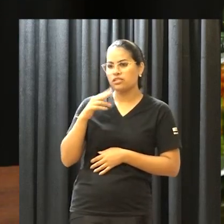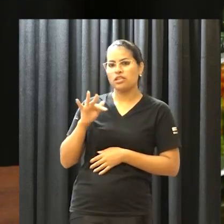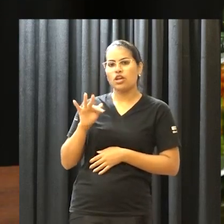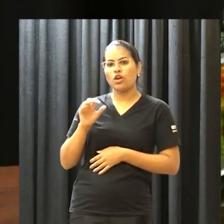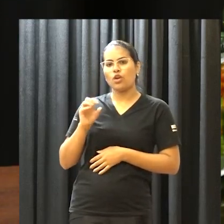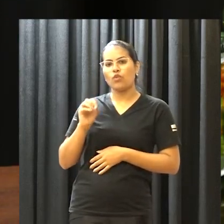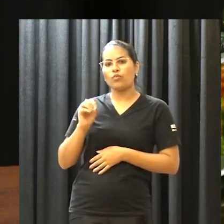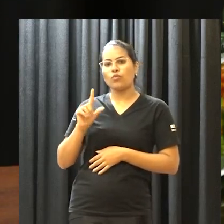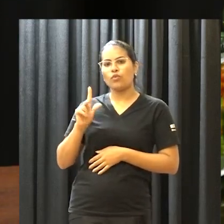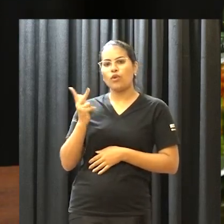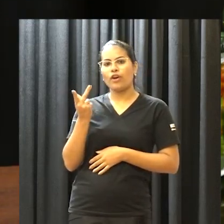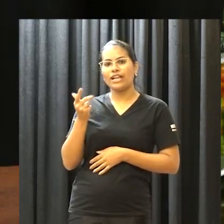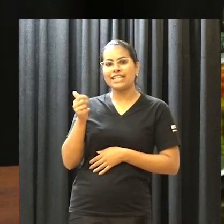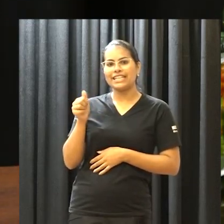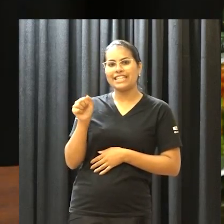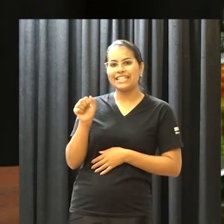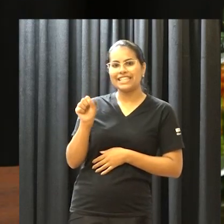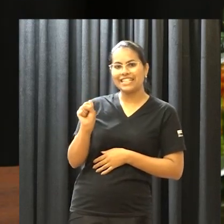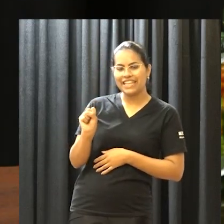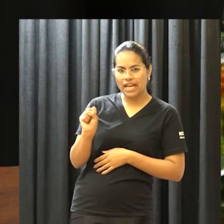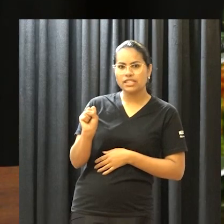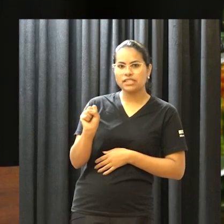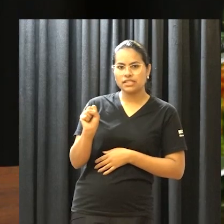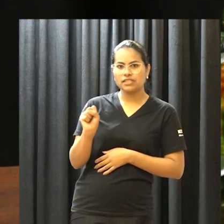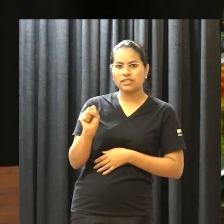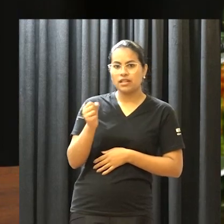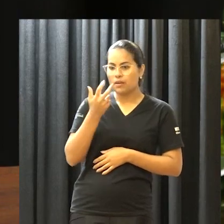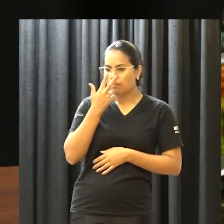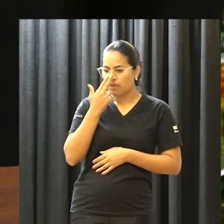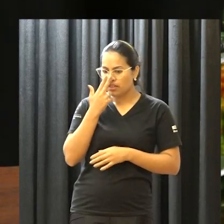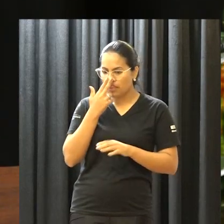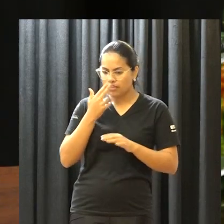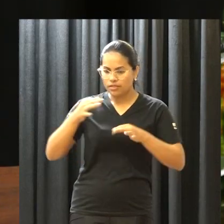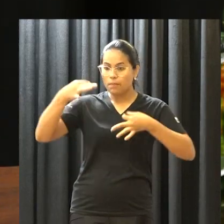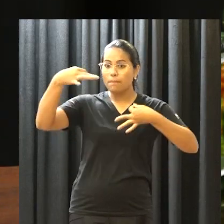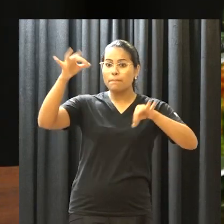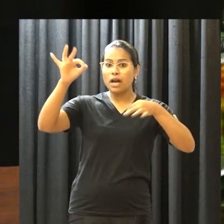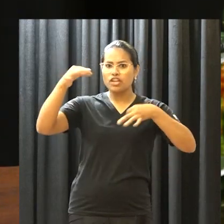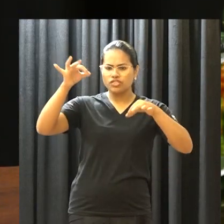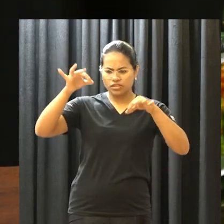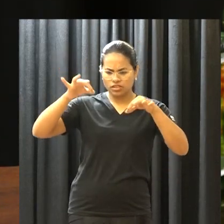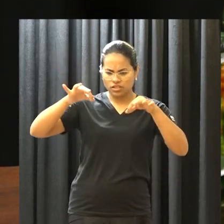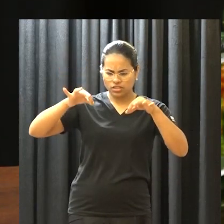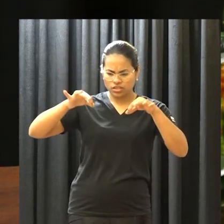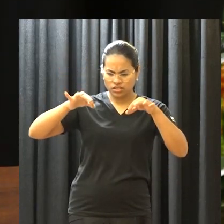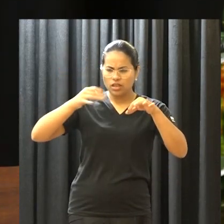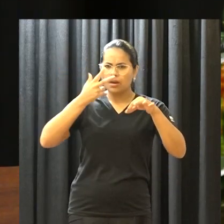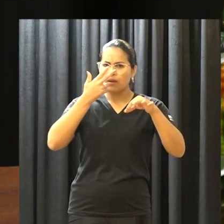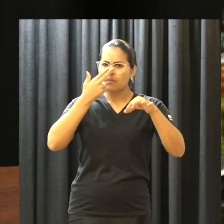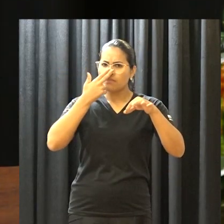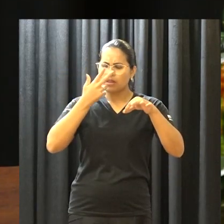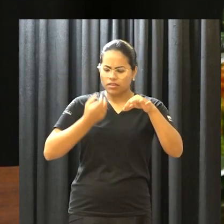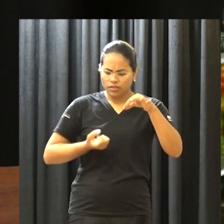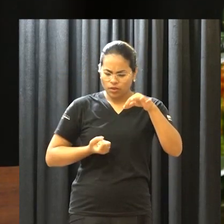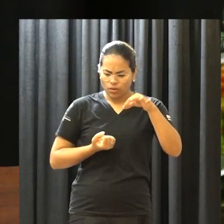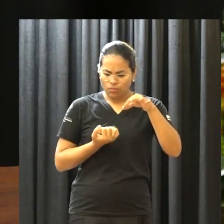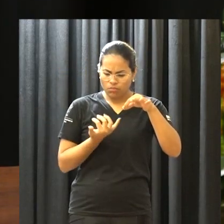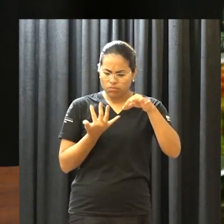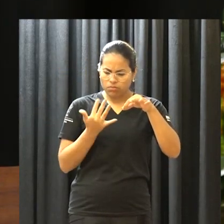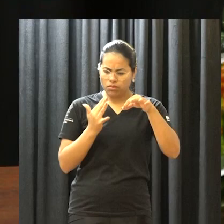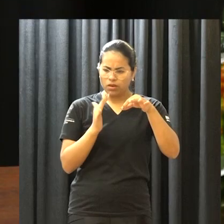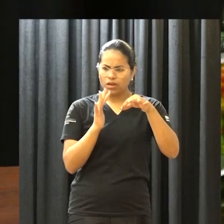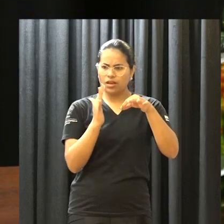fundo da página. Aí a companheira cega falou para mim, Márcia, Como assim folhas brotam? Folhas